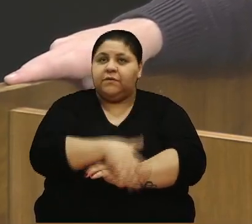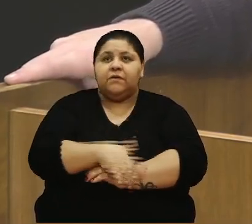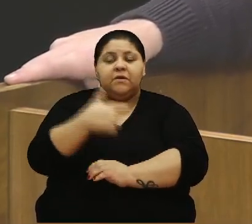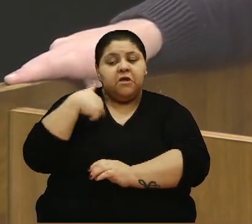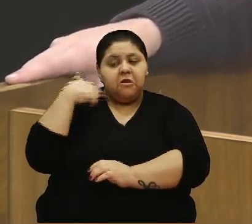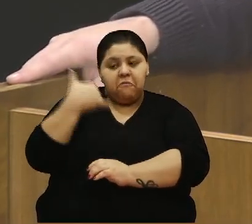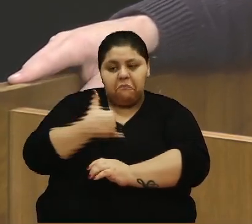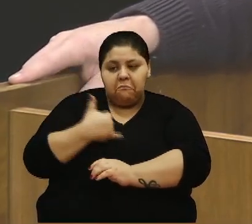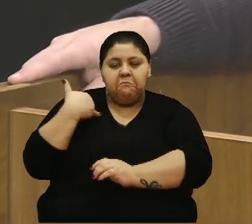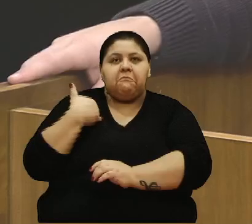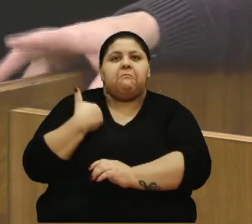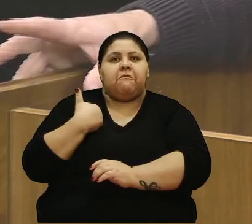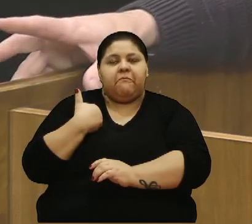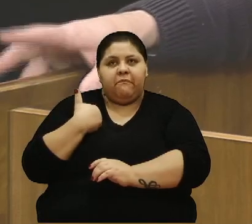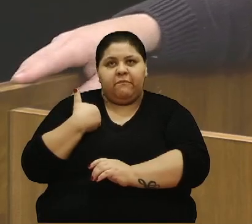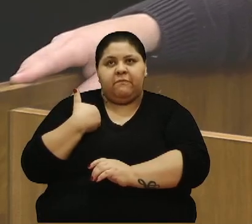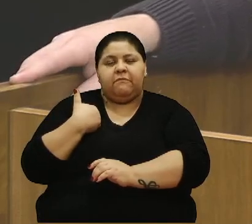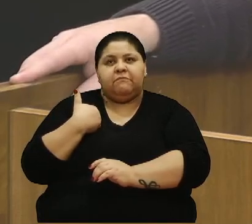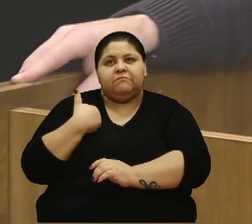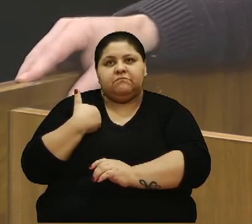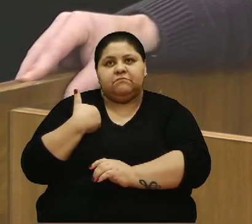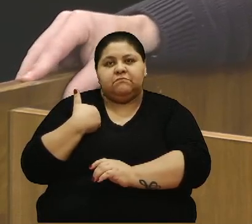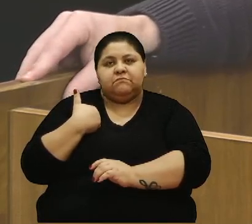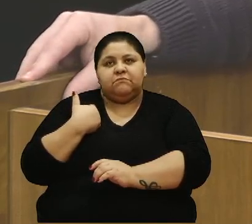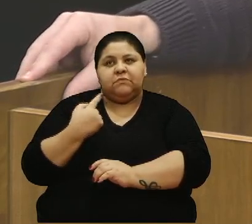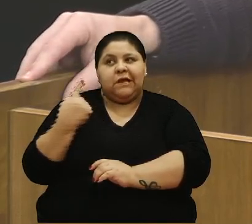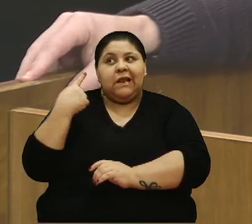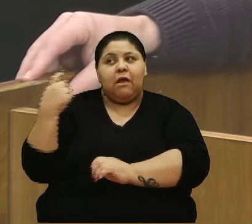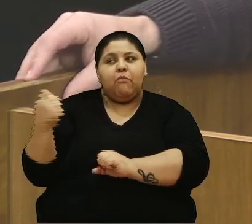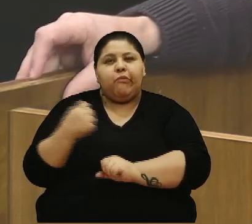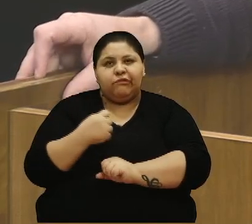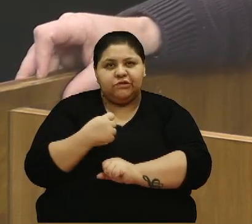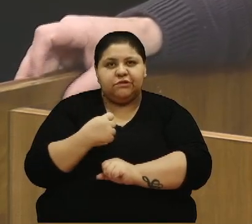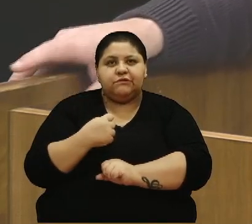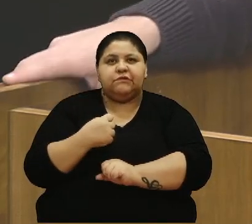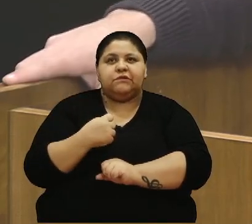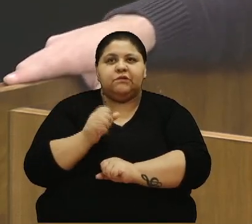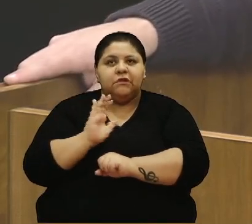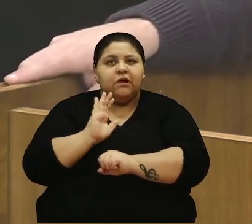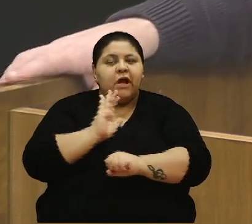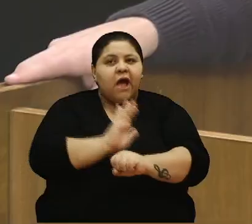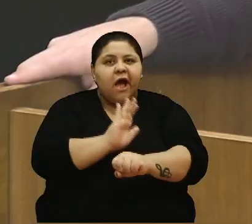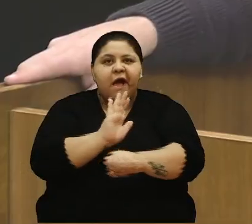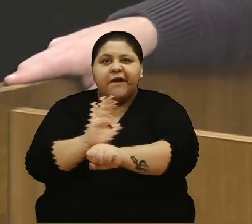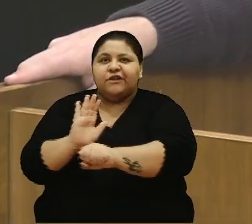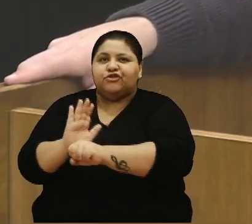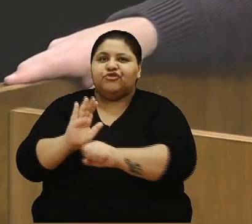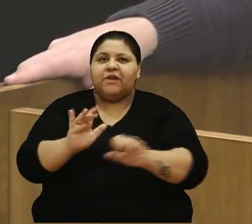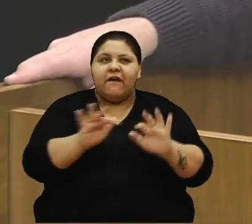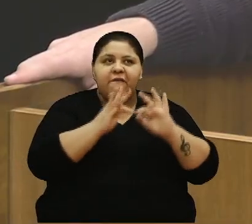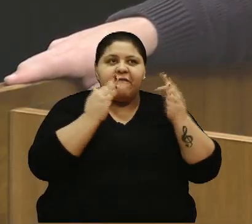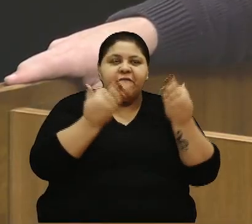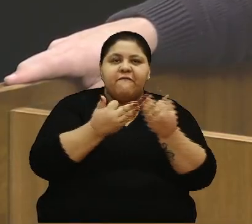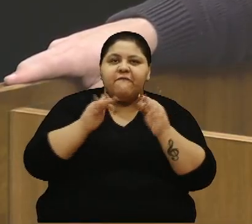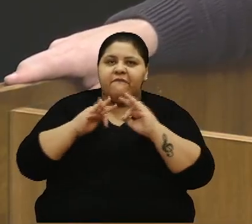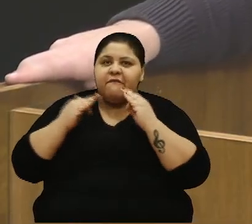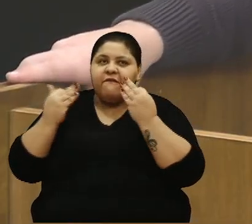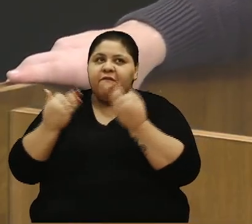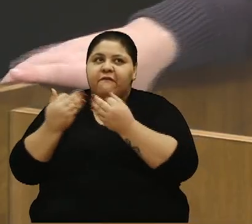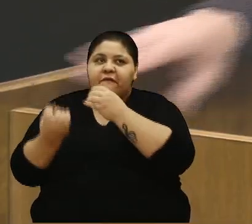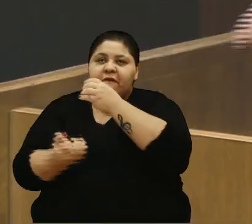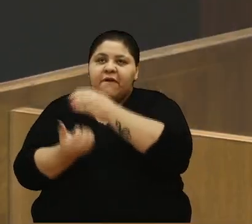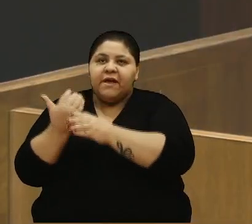orgulha muito. Na ocasião, pude ajudar diversas famílias e criar